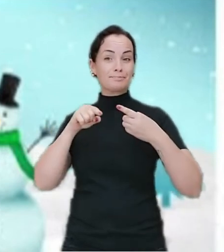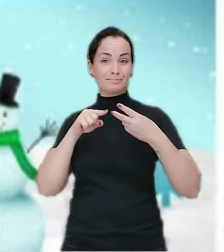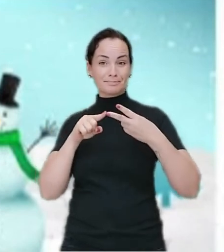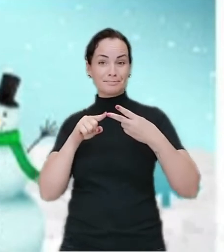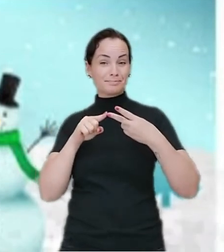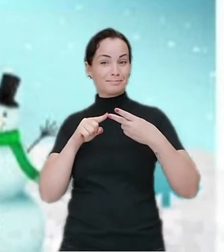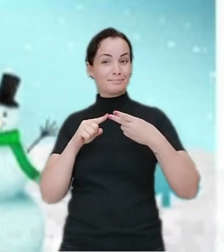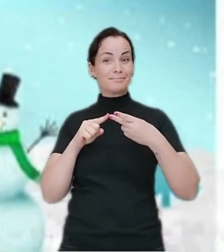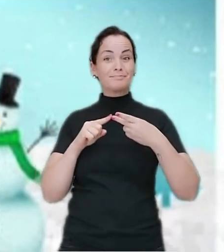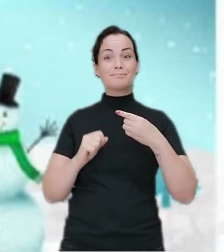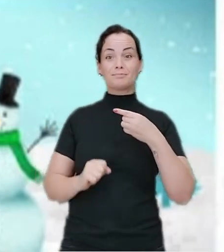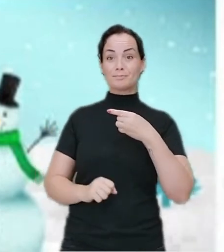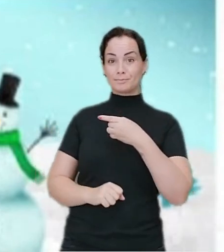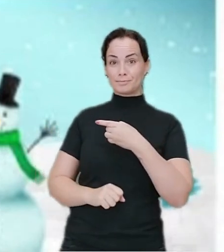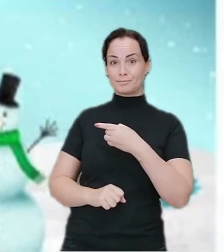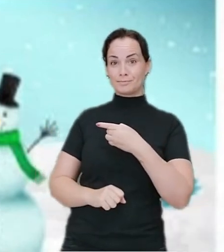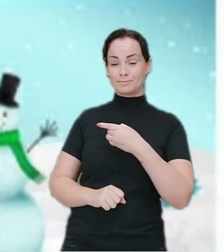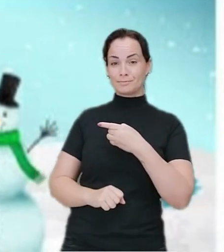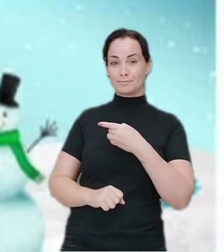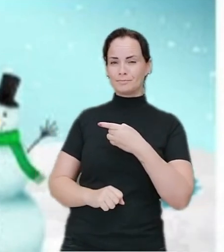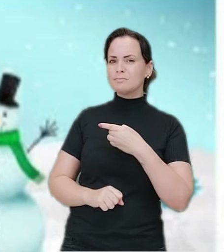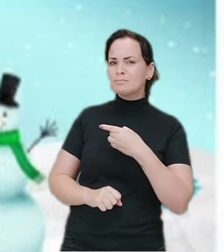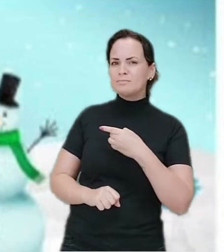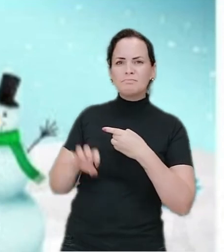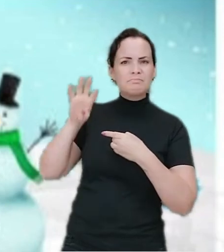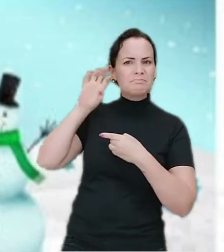Spring. Hã? Não estou ouvindo.